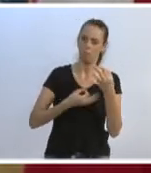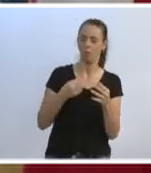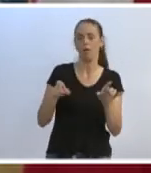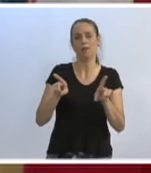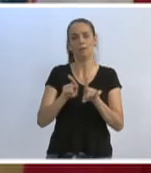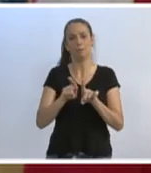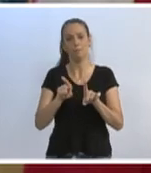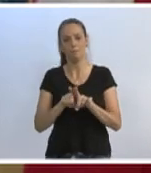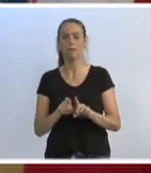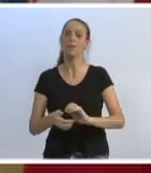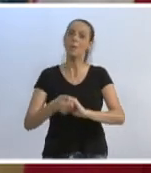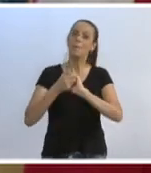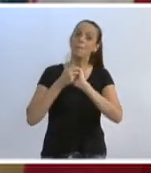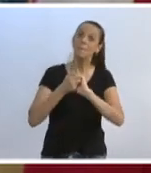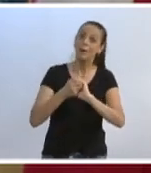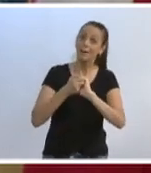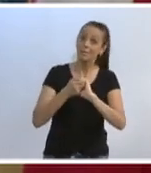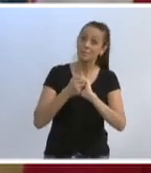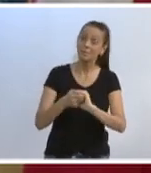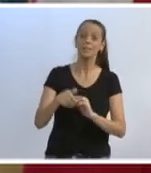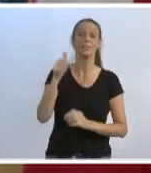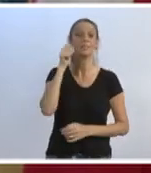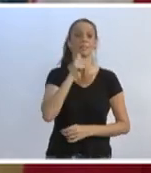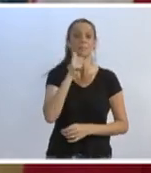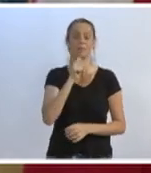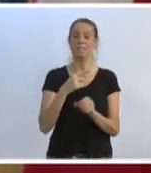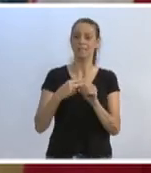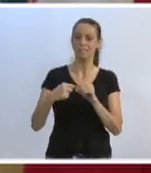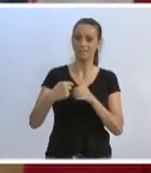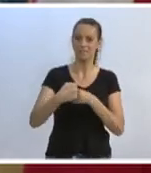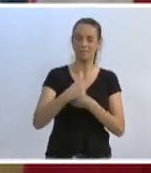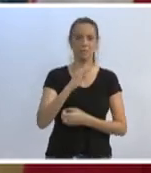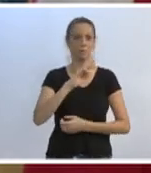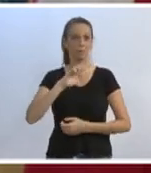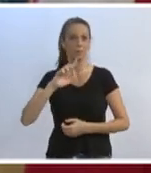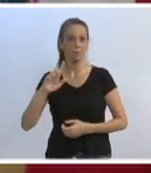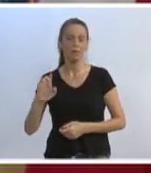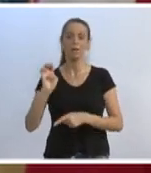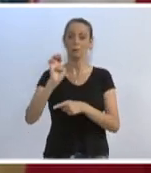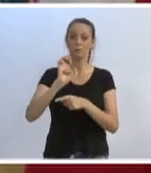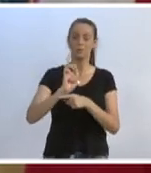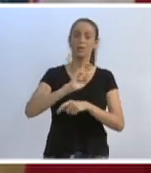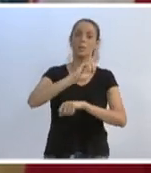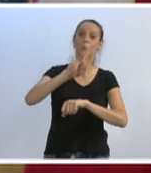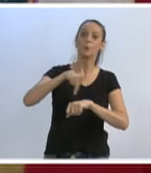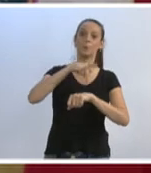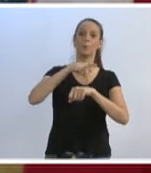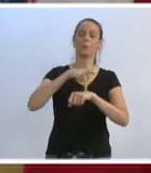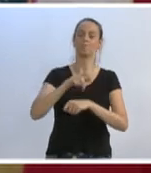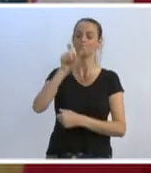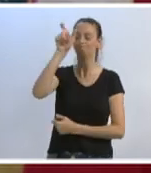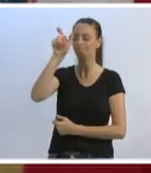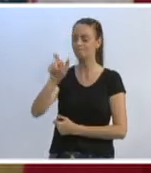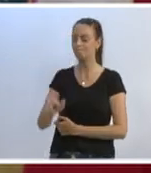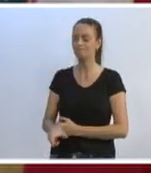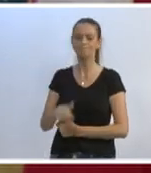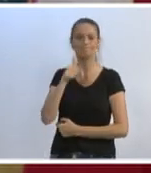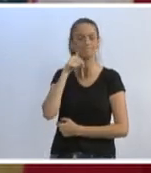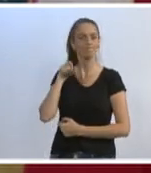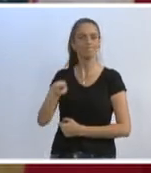parabenizar as mulheres da nossa cidade nosso estado e nosso país são peças fundamentais